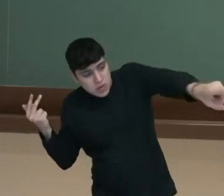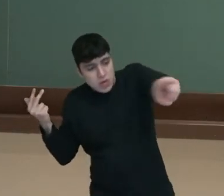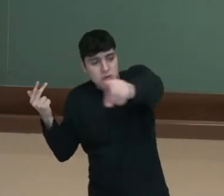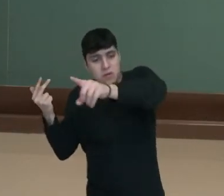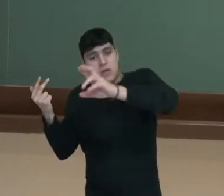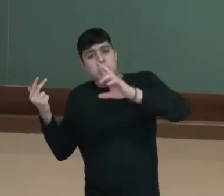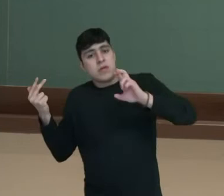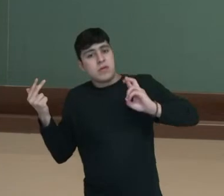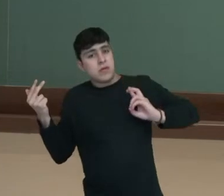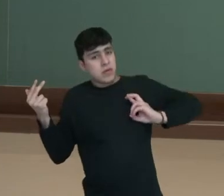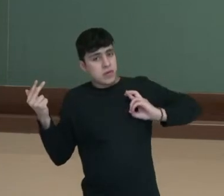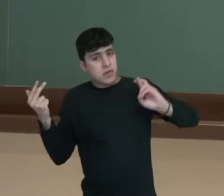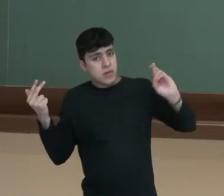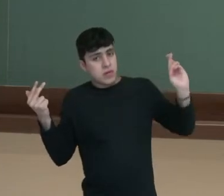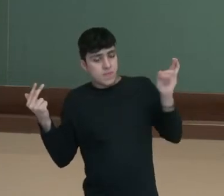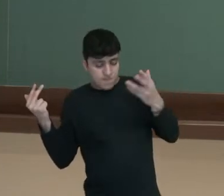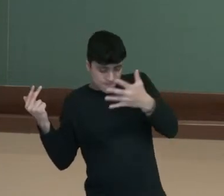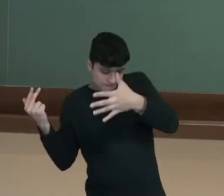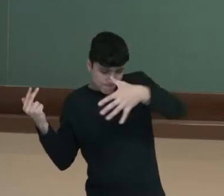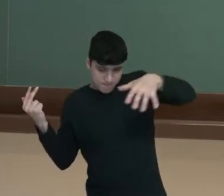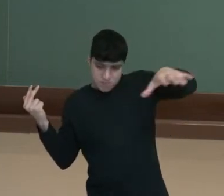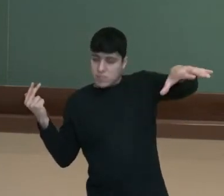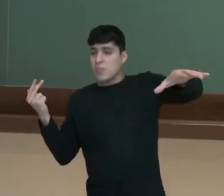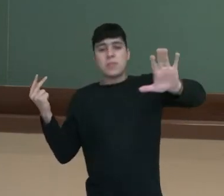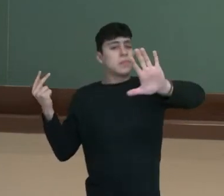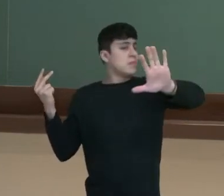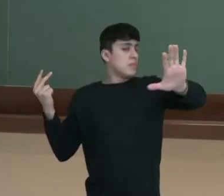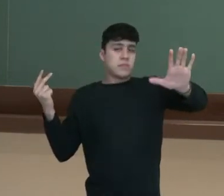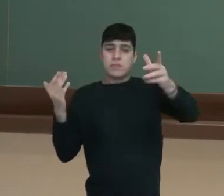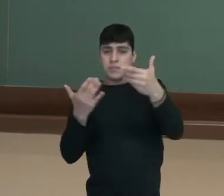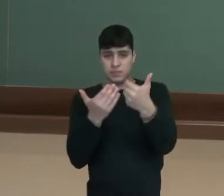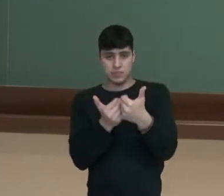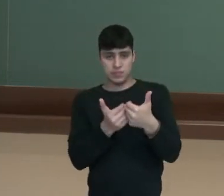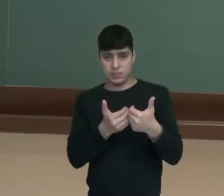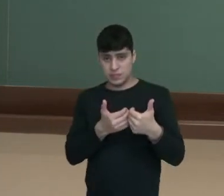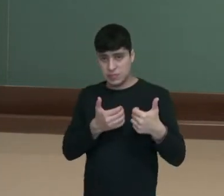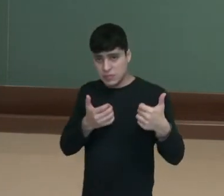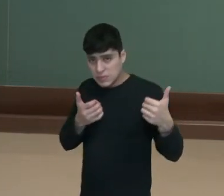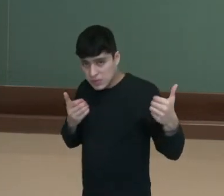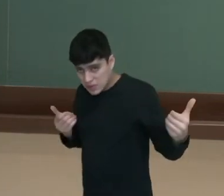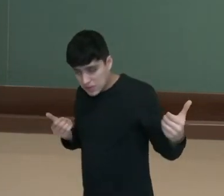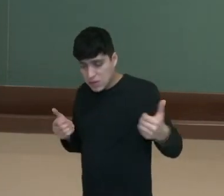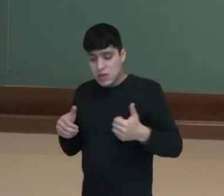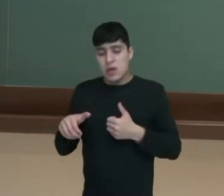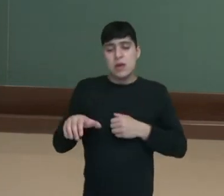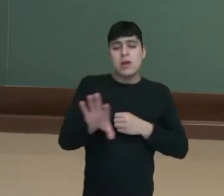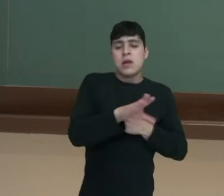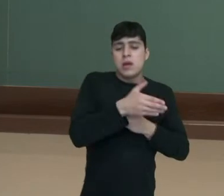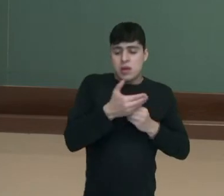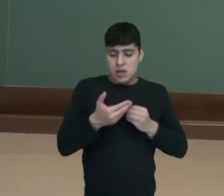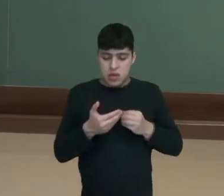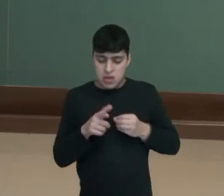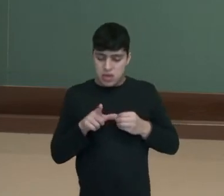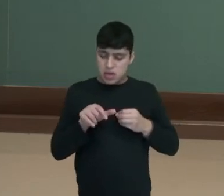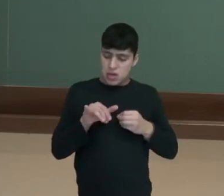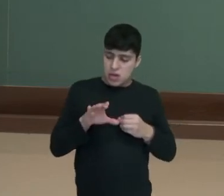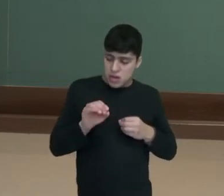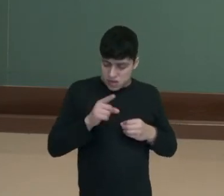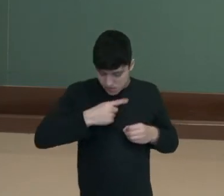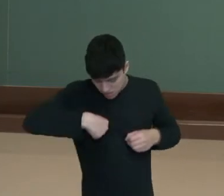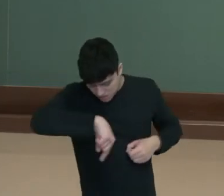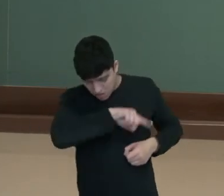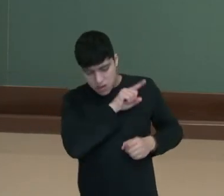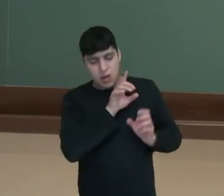religiões, as decisões religiosas são outra, né? Em um Estado laico, nós todos somos livres